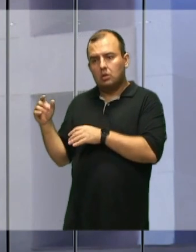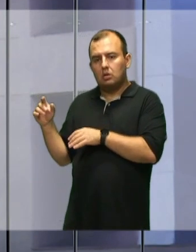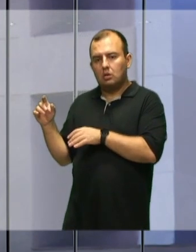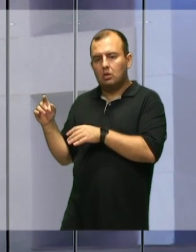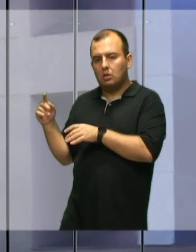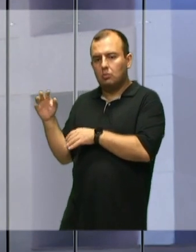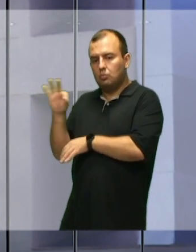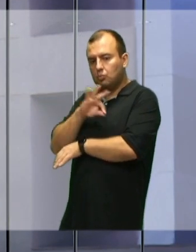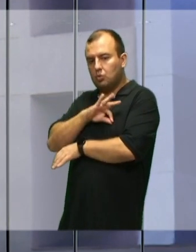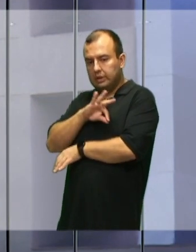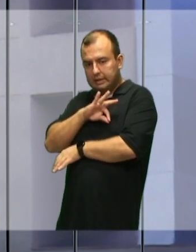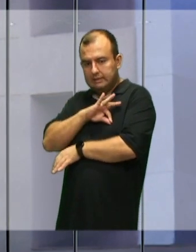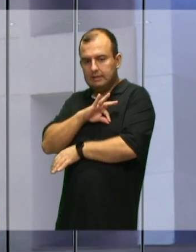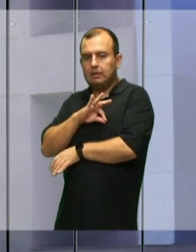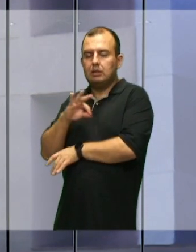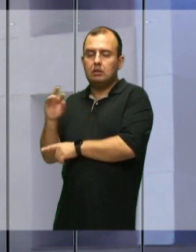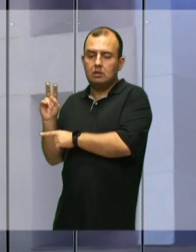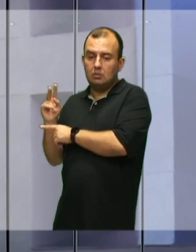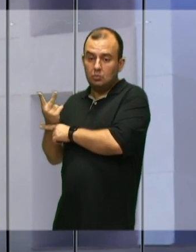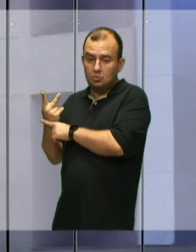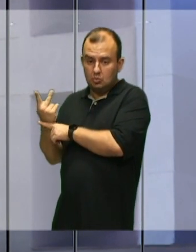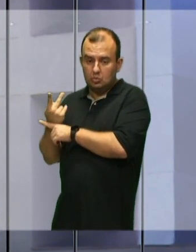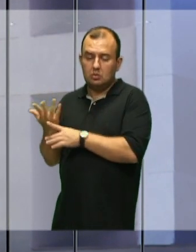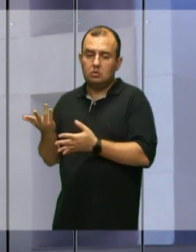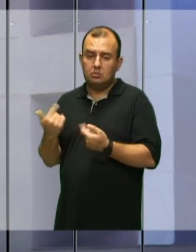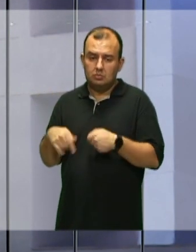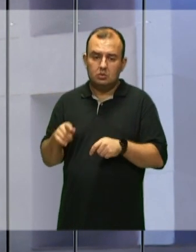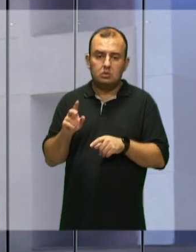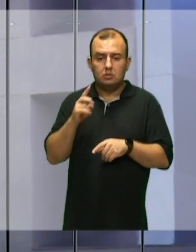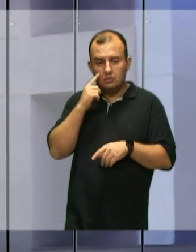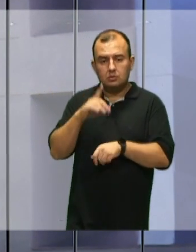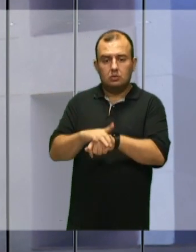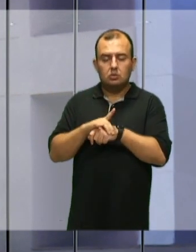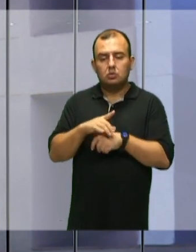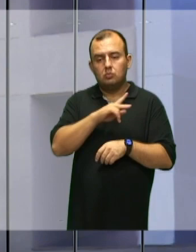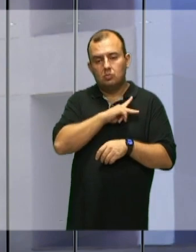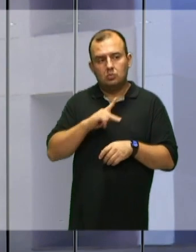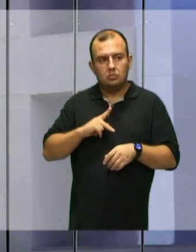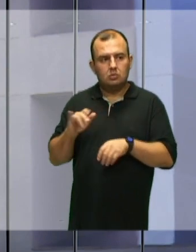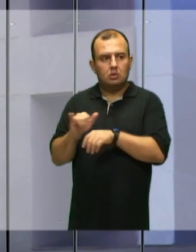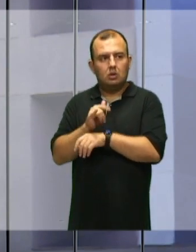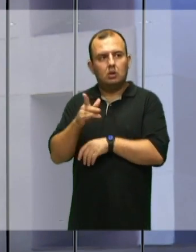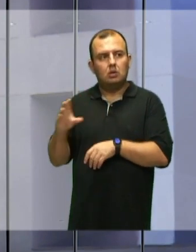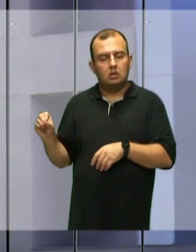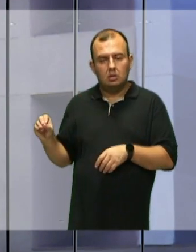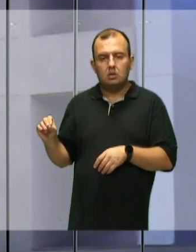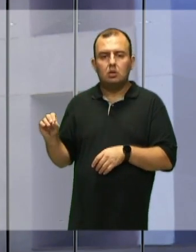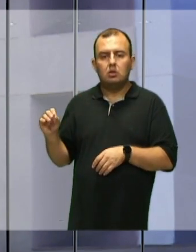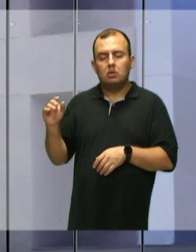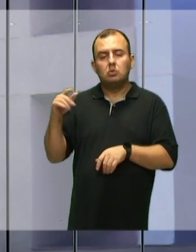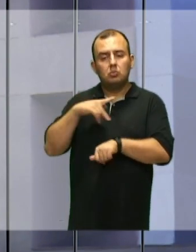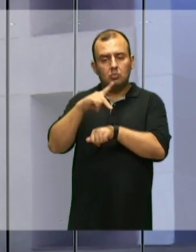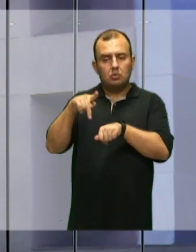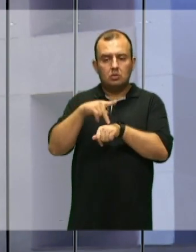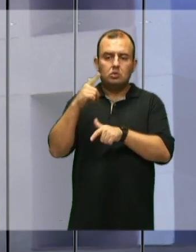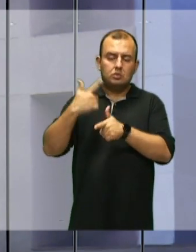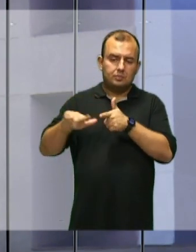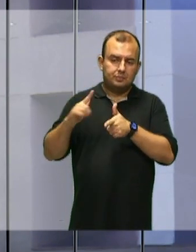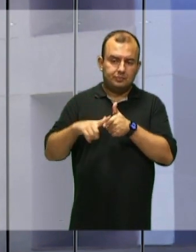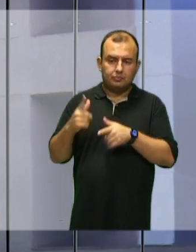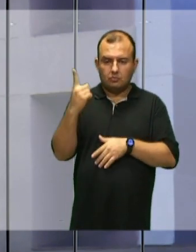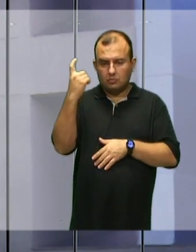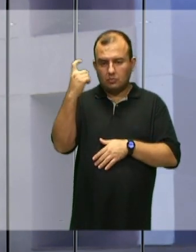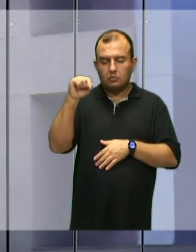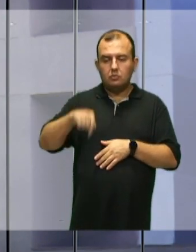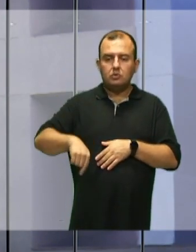morador de rua então precisa também da Segurança Pública para conseguir agir nesses casos a gente sabe que isso é um problema de país não é um problema único da nossa